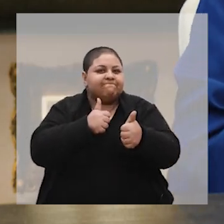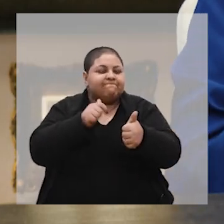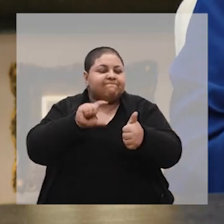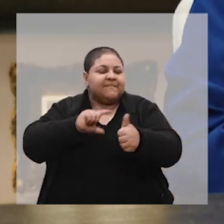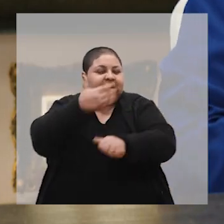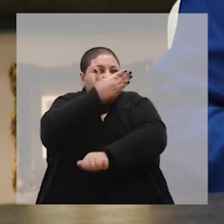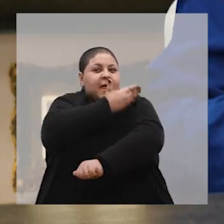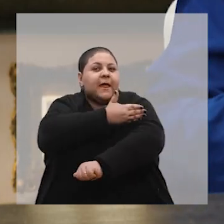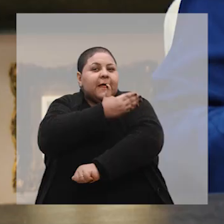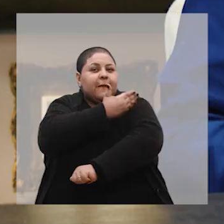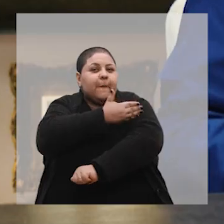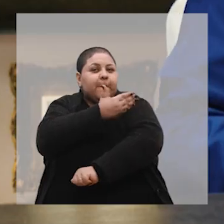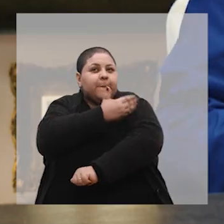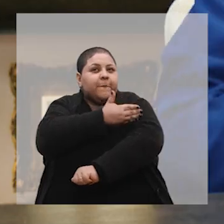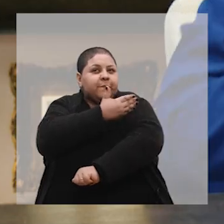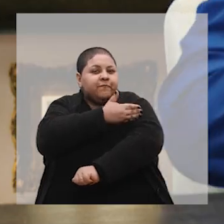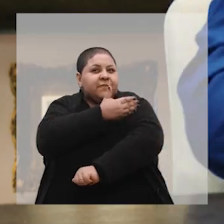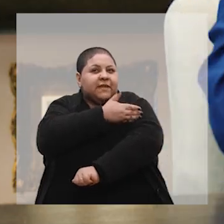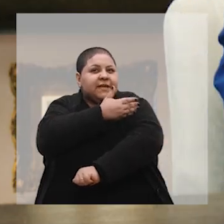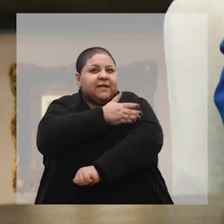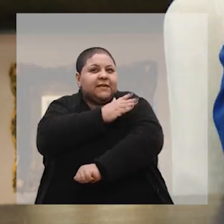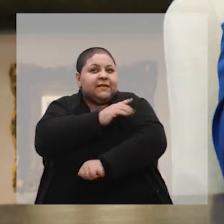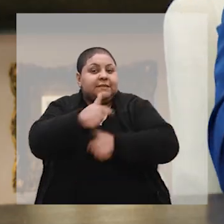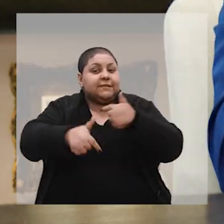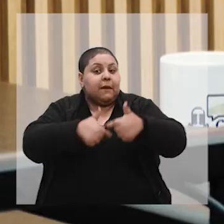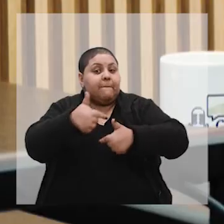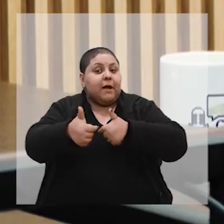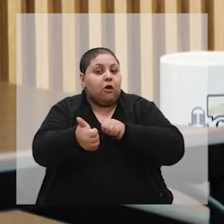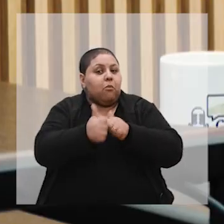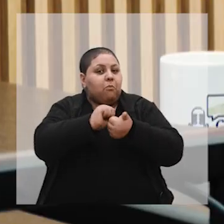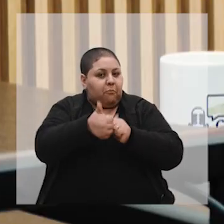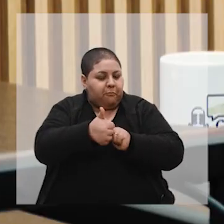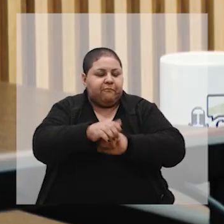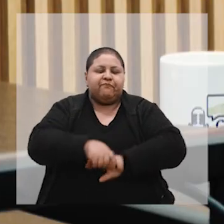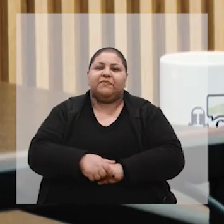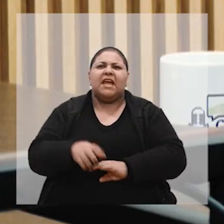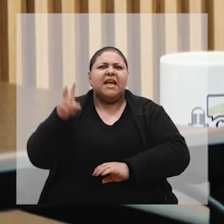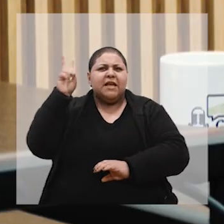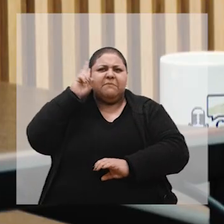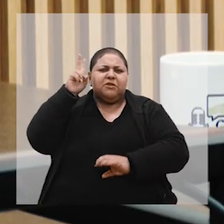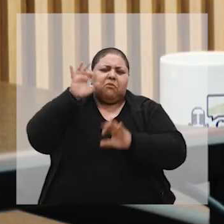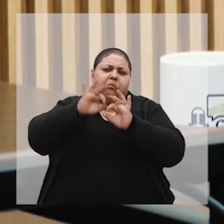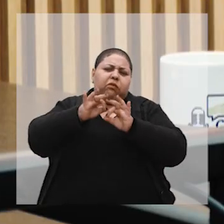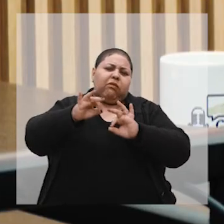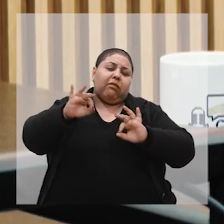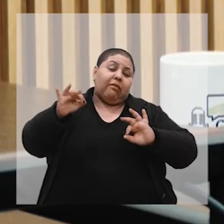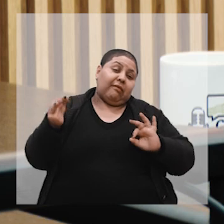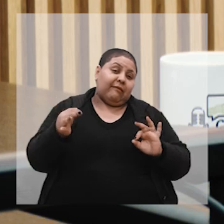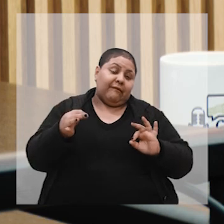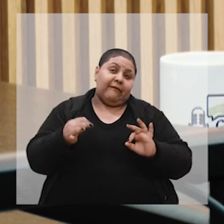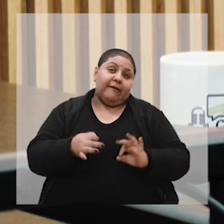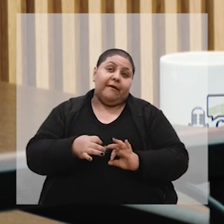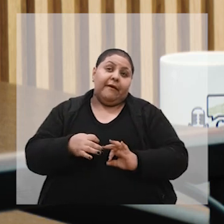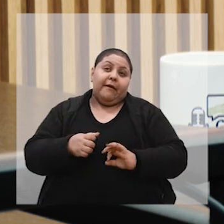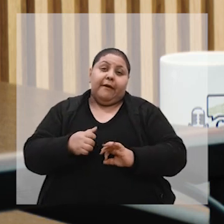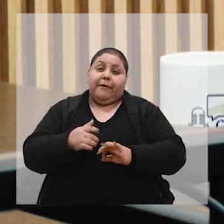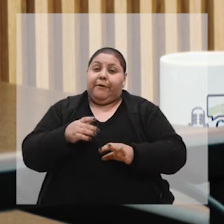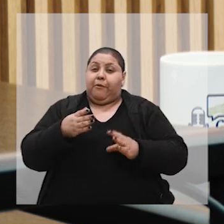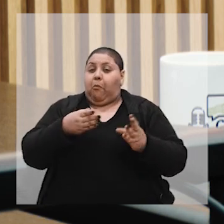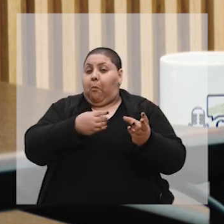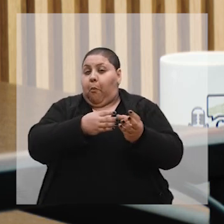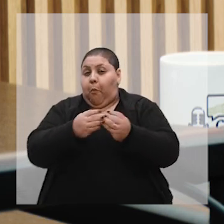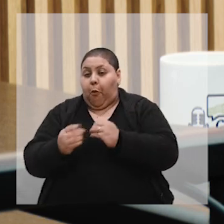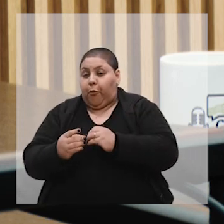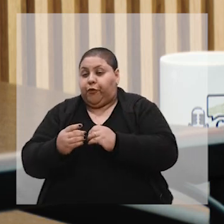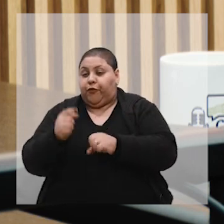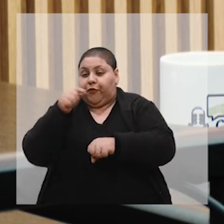todo esse treinamento, essa vocação aí pro esporte. Exato. Cara, minha história é longa. Se eu tivesse que falar aqui, nós